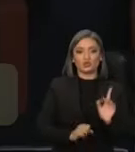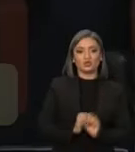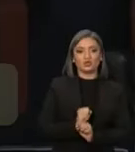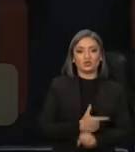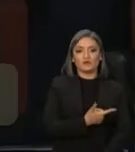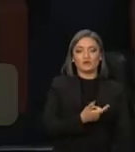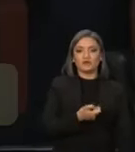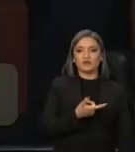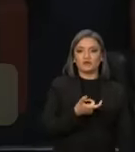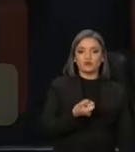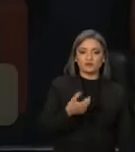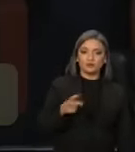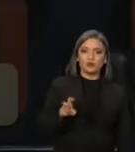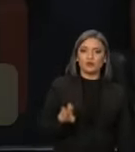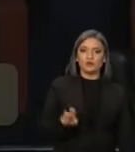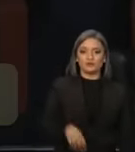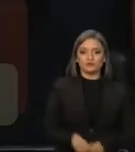21/6/2005,